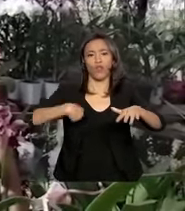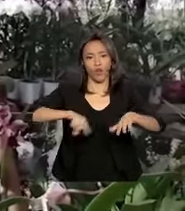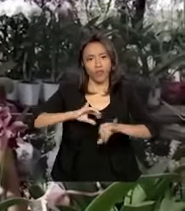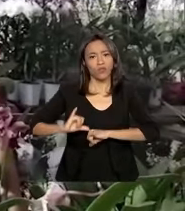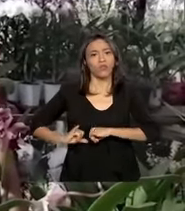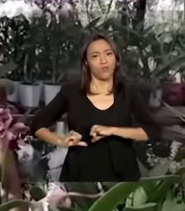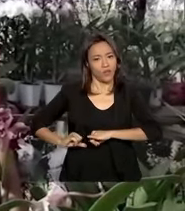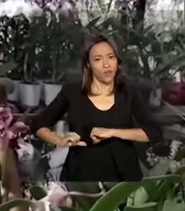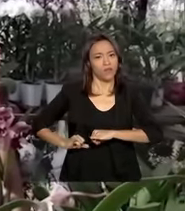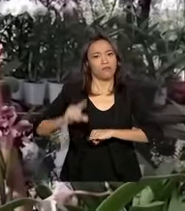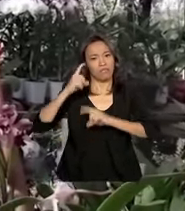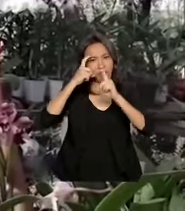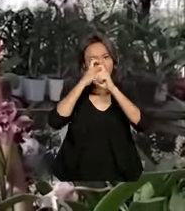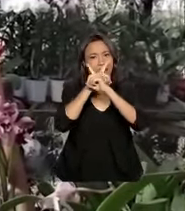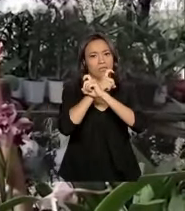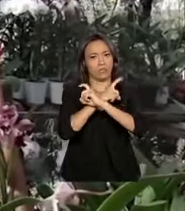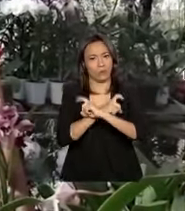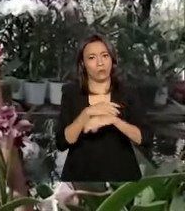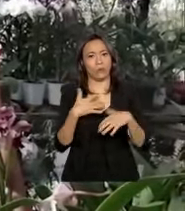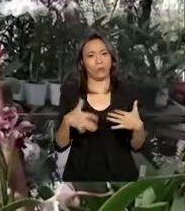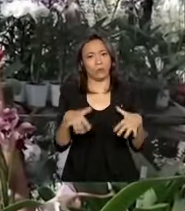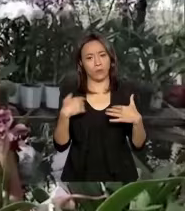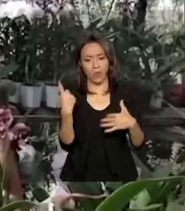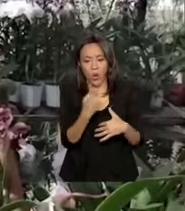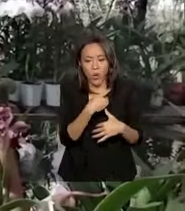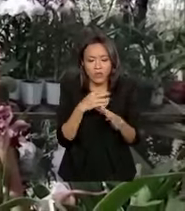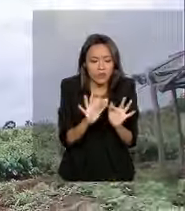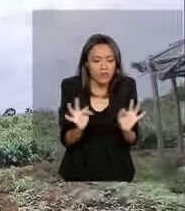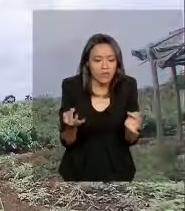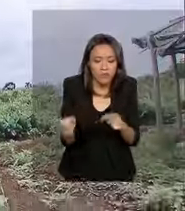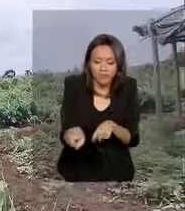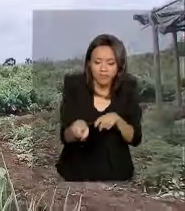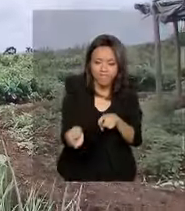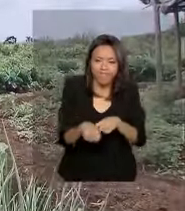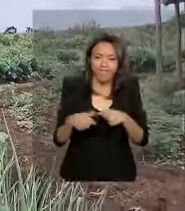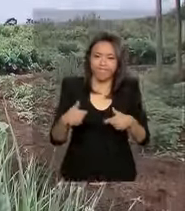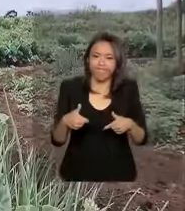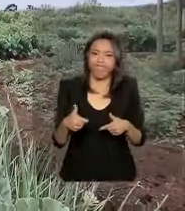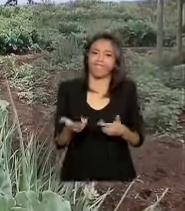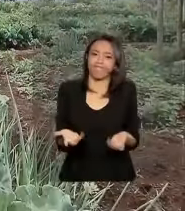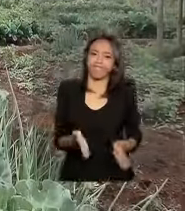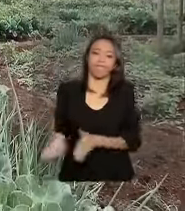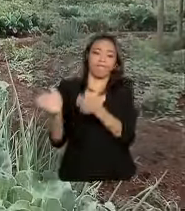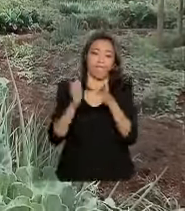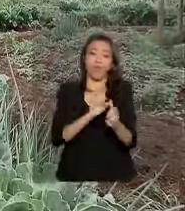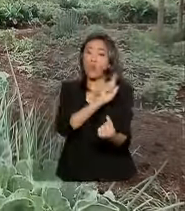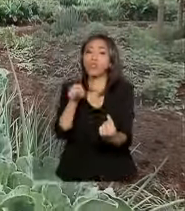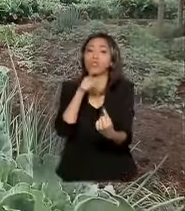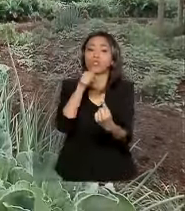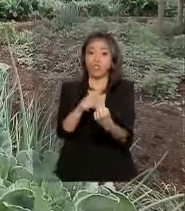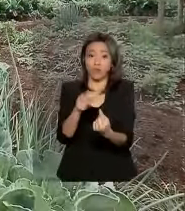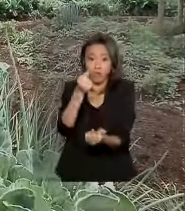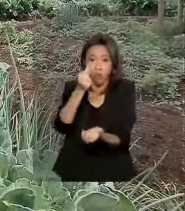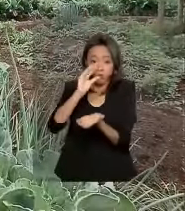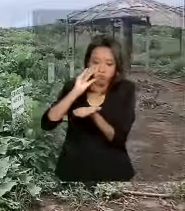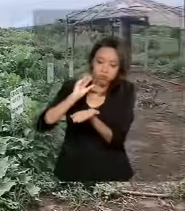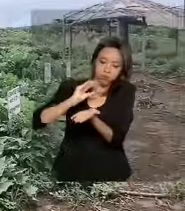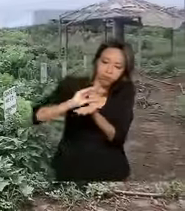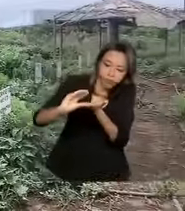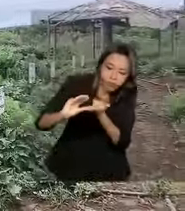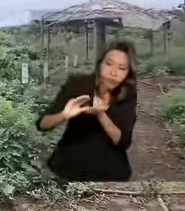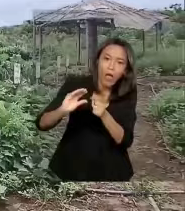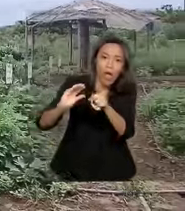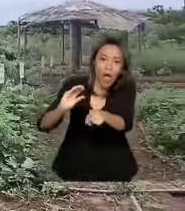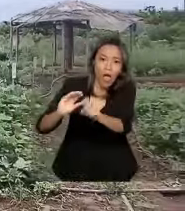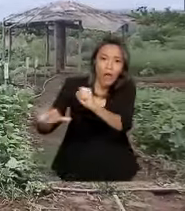sofrendo. Está muito difícil para nós, pequenos produtores. O objetivo do Garantia Safra é dar a